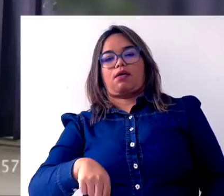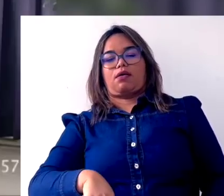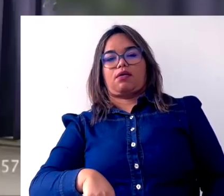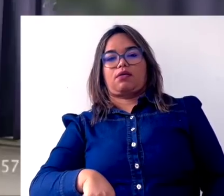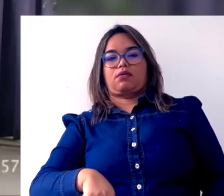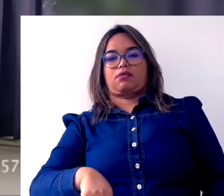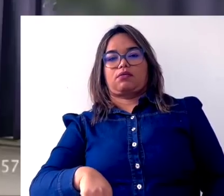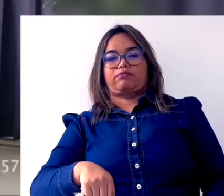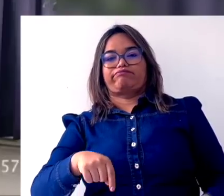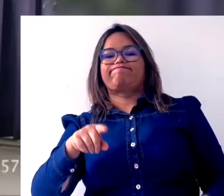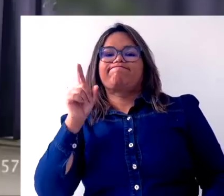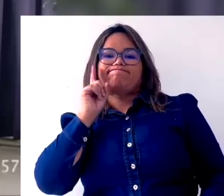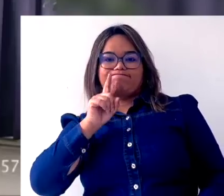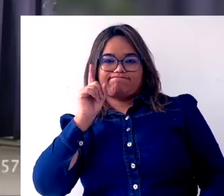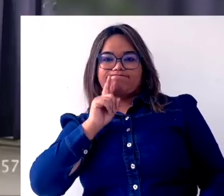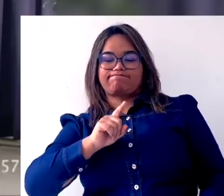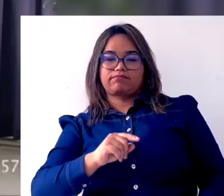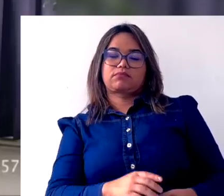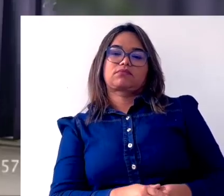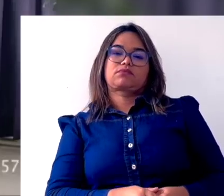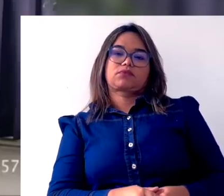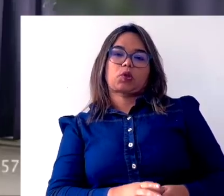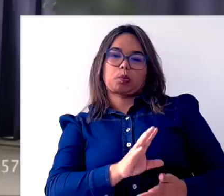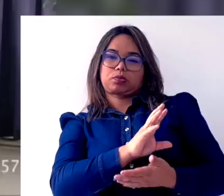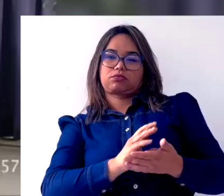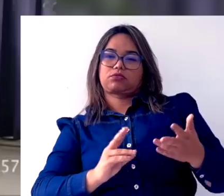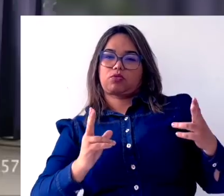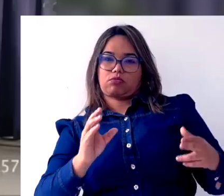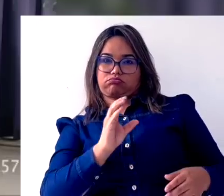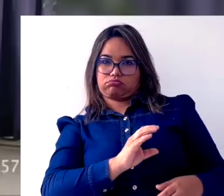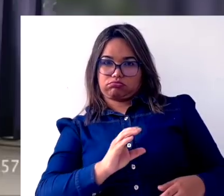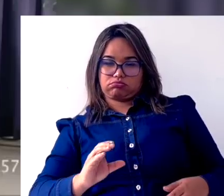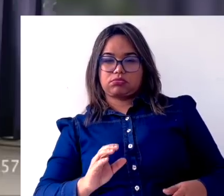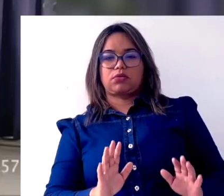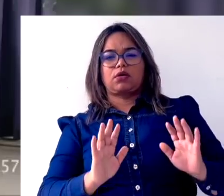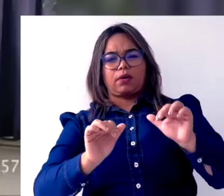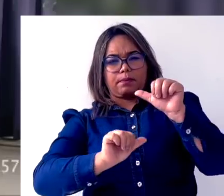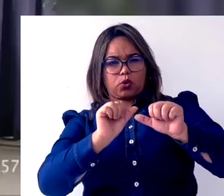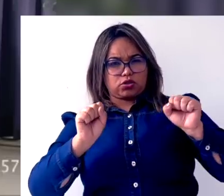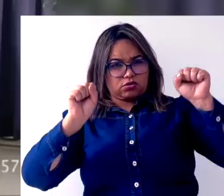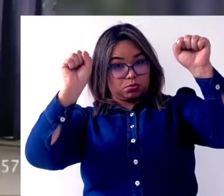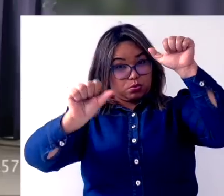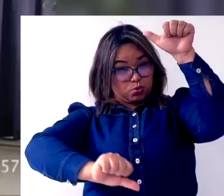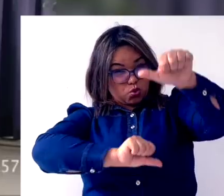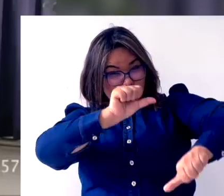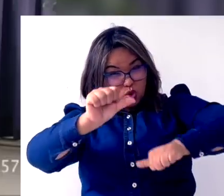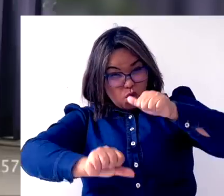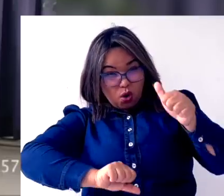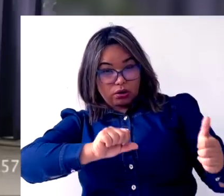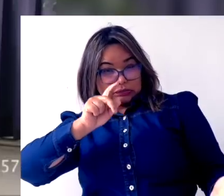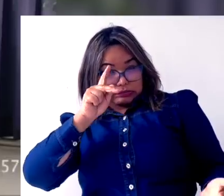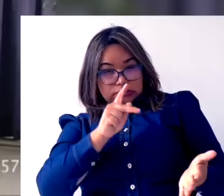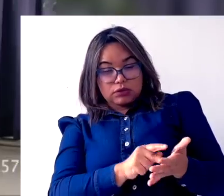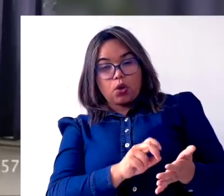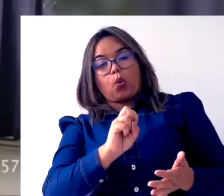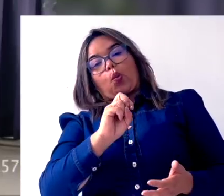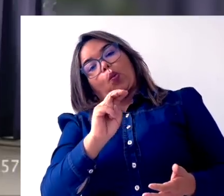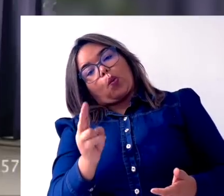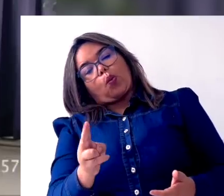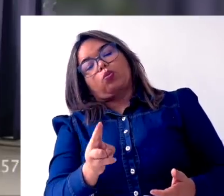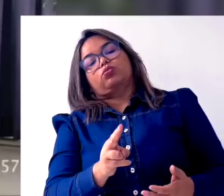atual, fazendo exatamente o que ordena a primeira besta. Será que o protestantismo mudou